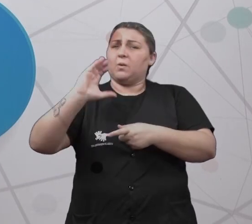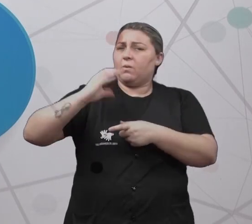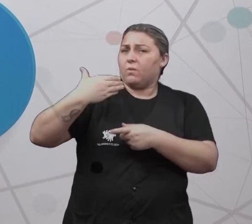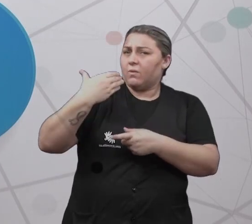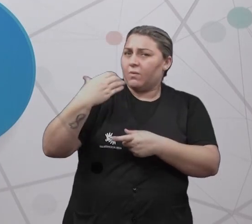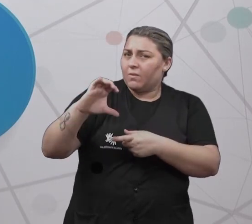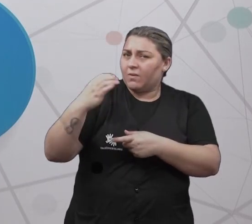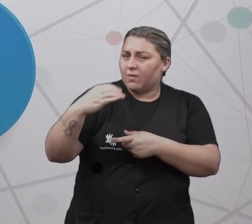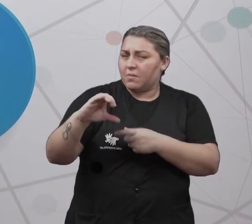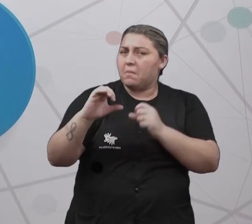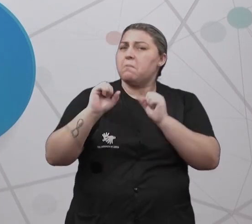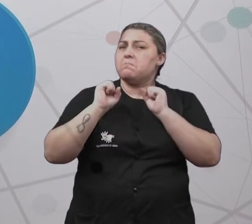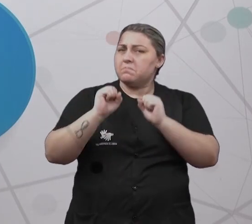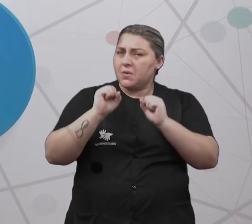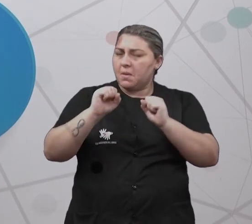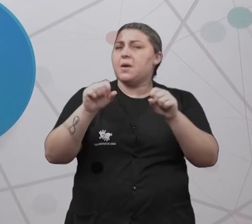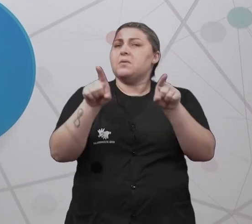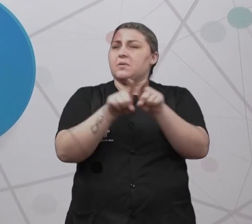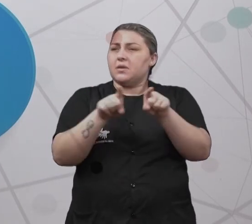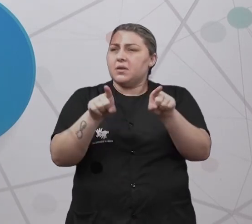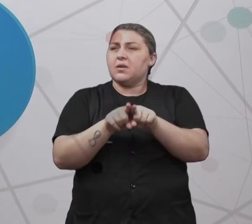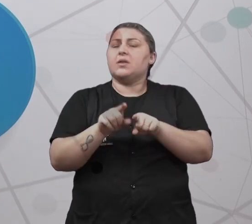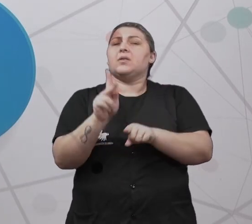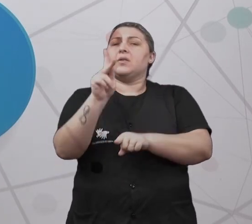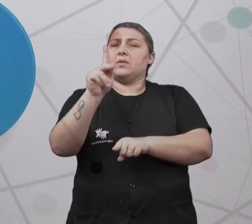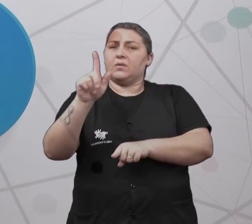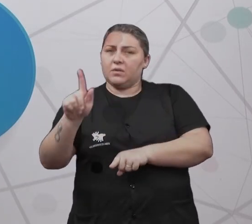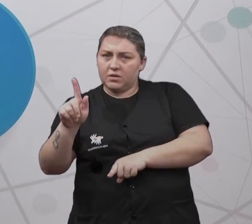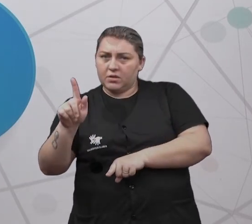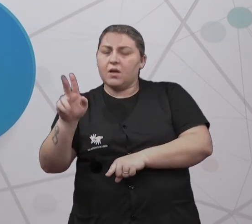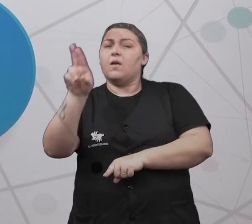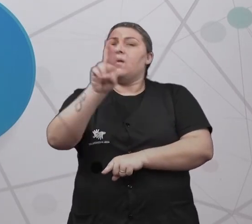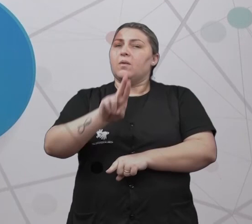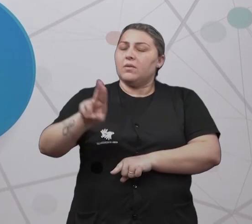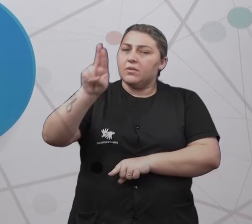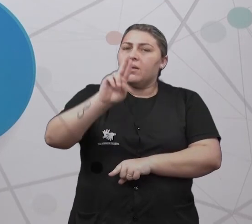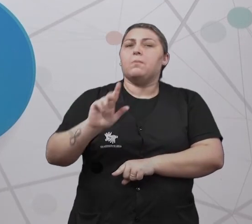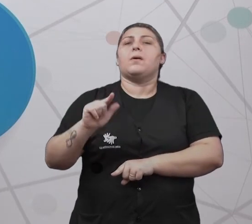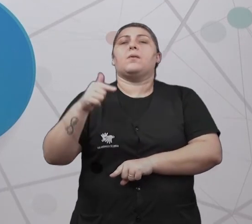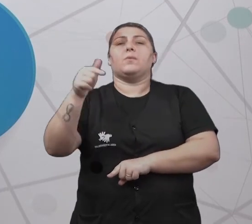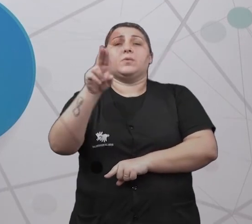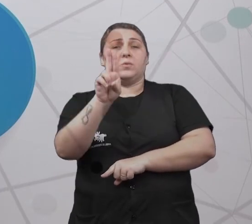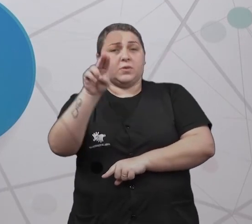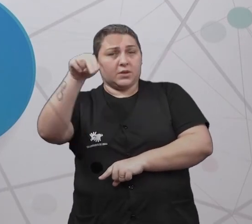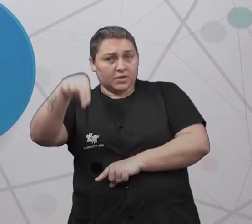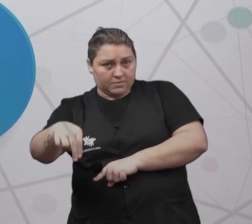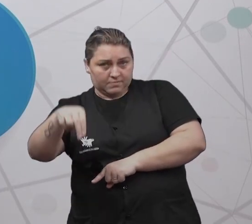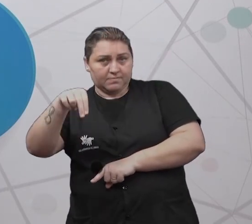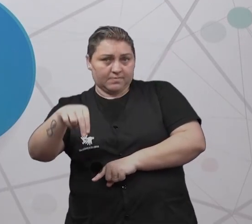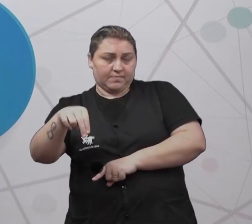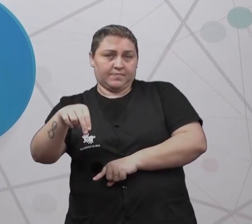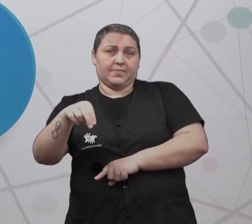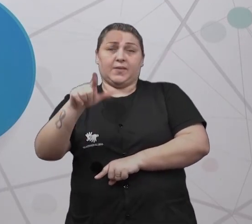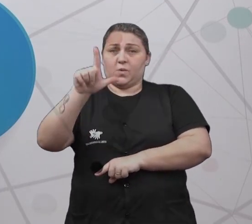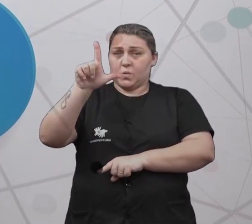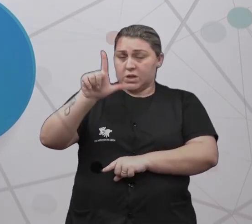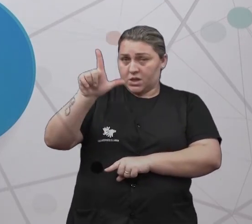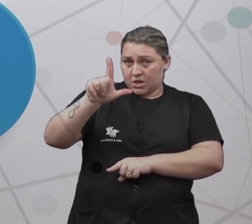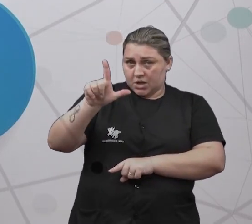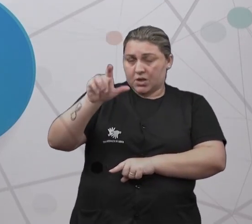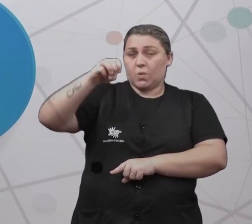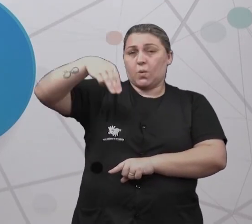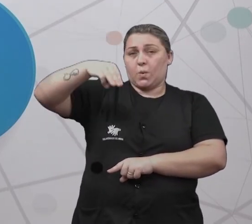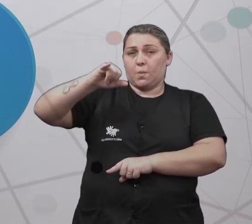Coca-Cola, também eu vou ter quilograma? Aí nós vamos utilizar uma outra unidade de medida, que é o litro e